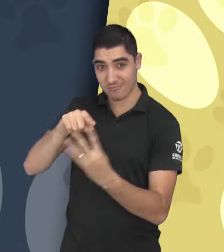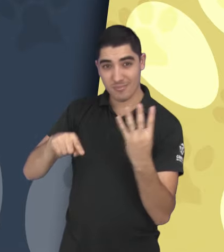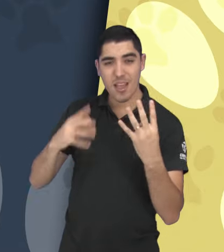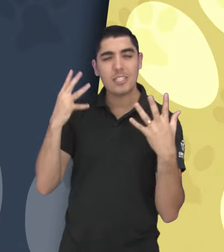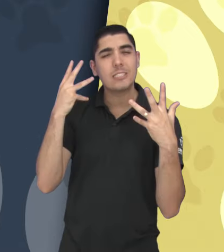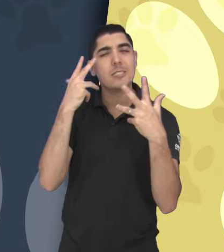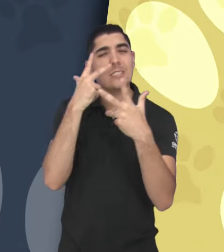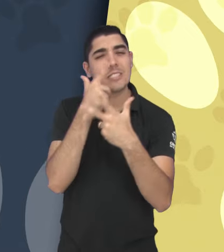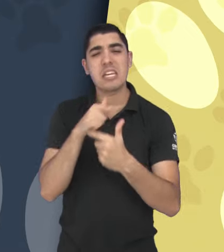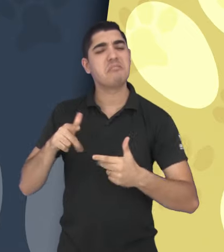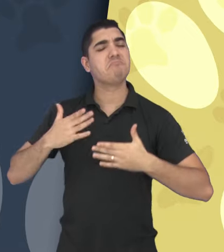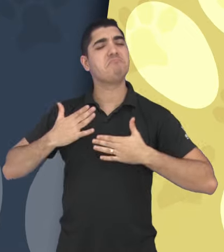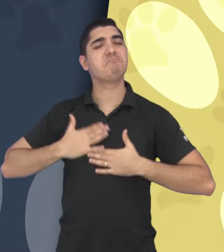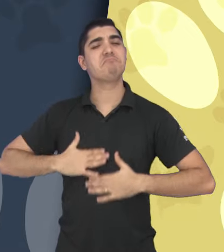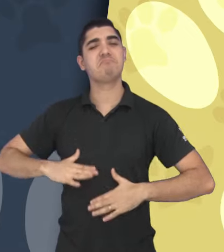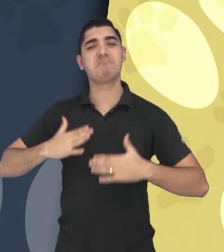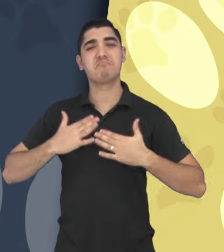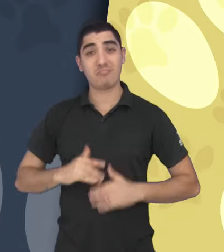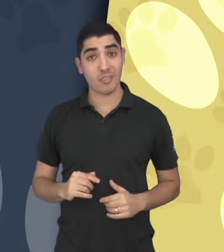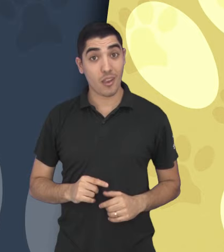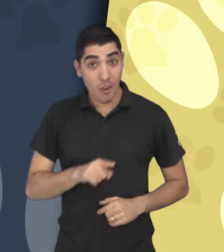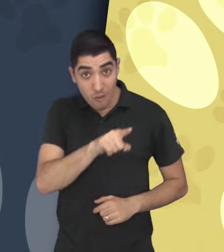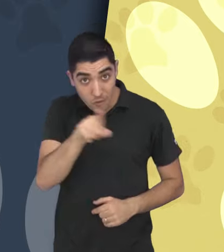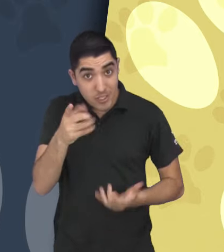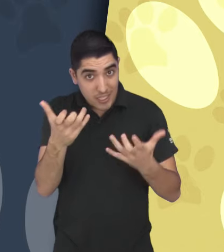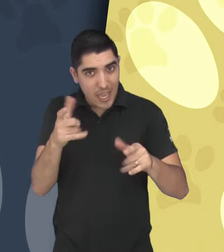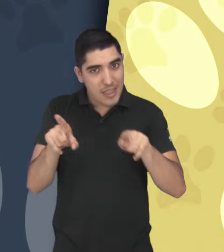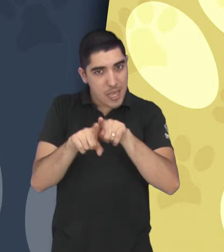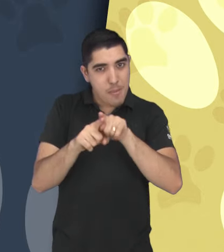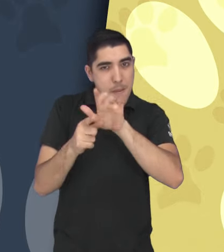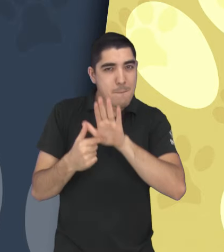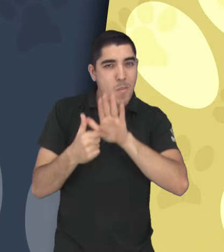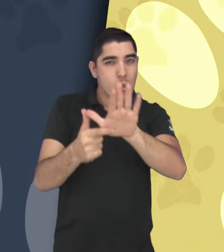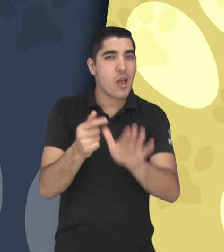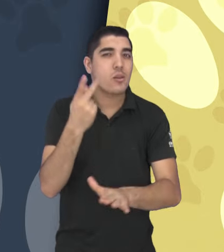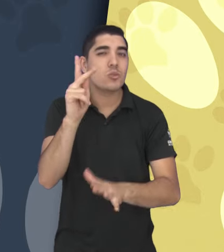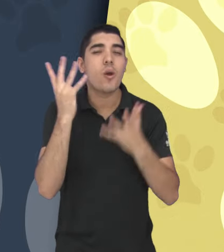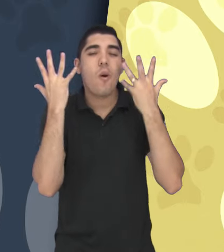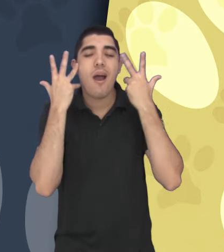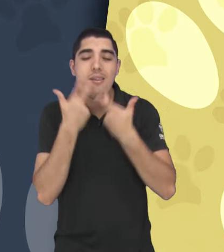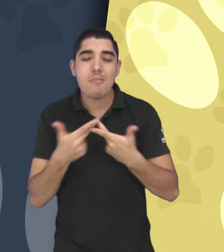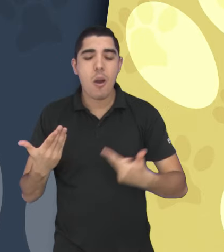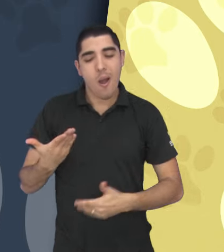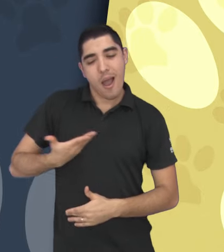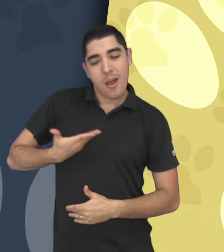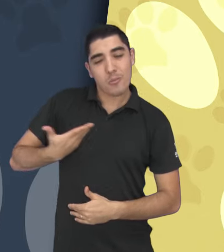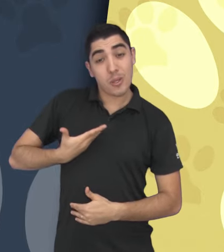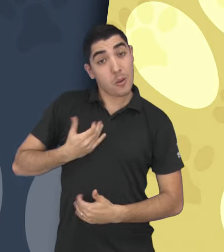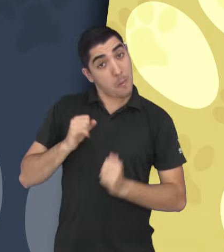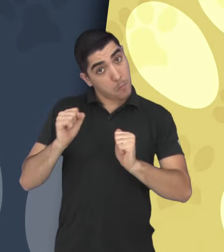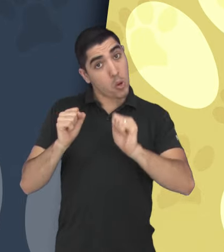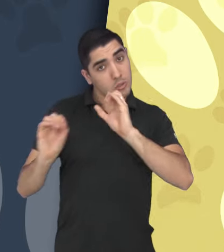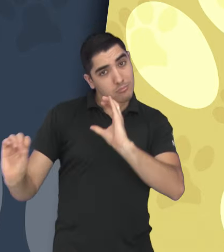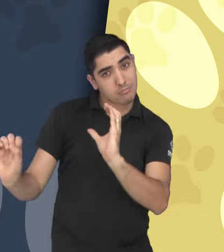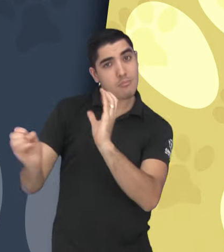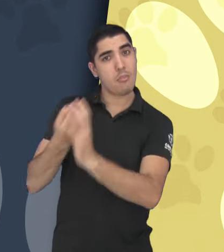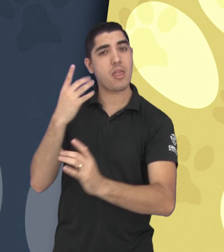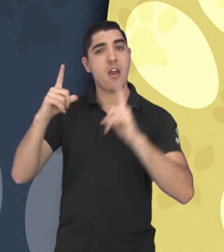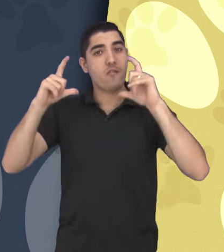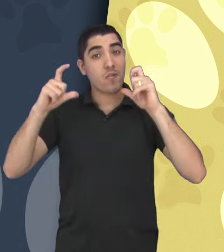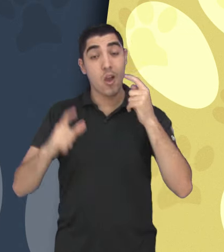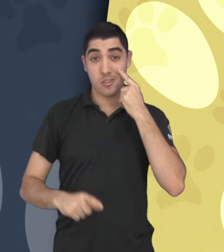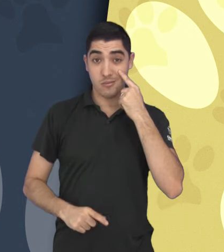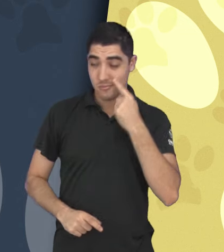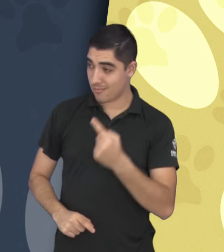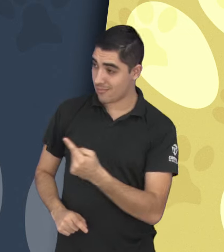e sossegados. Se você também quiser que o seu melhor amigo bicho apareça aqui no Galeria Pet, pode enviar fotos ou